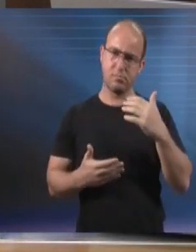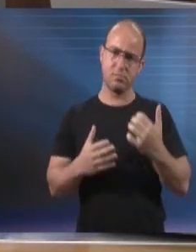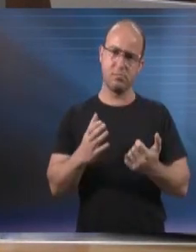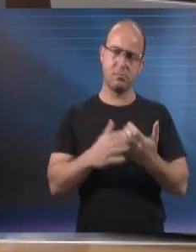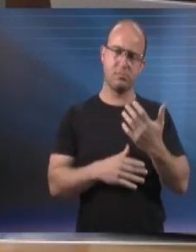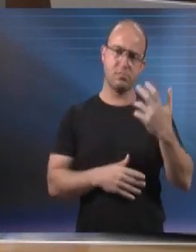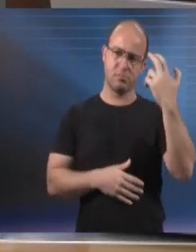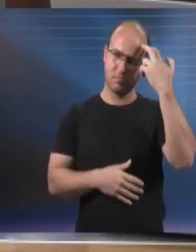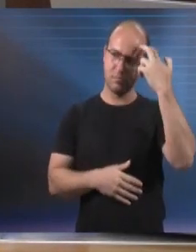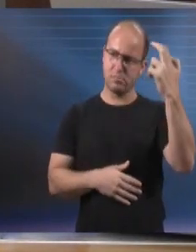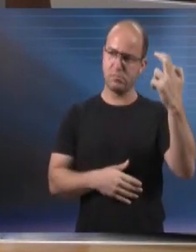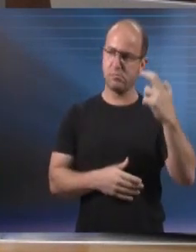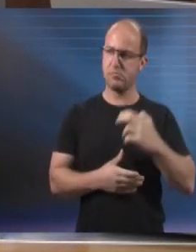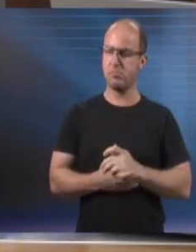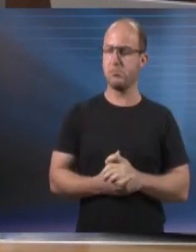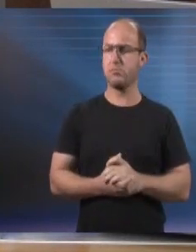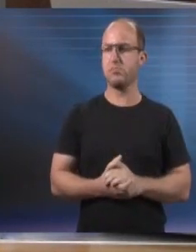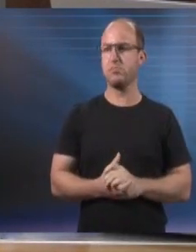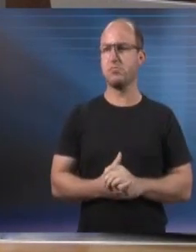Cultura.